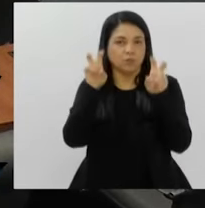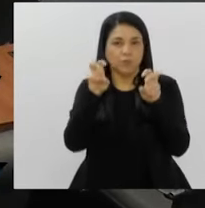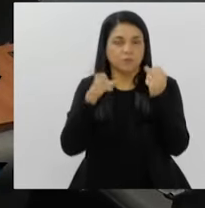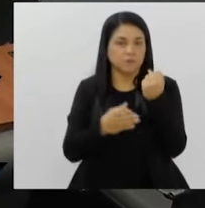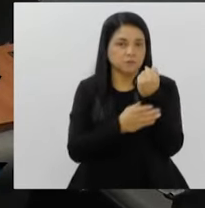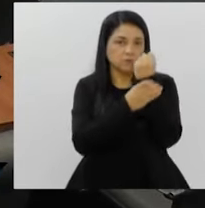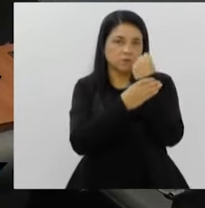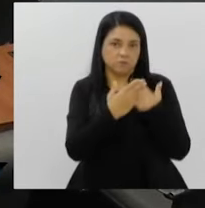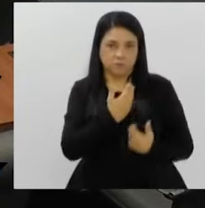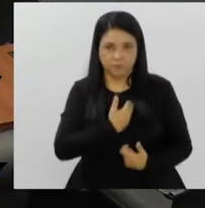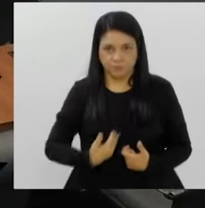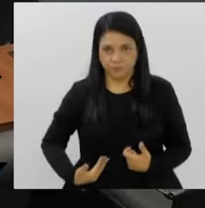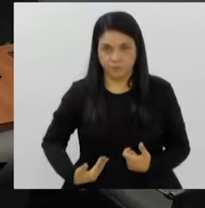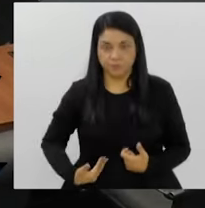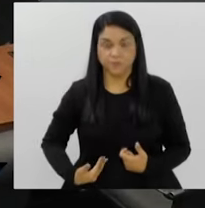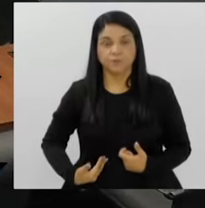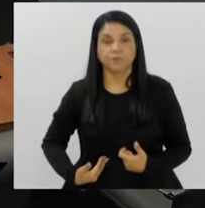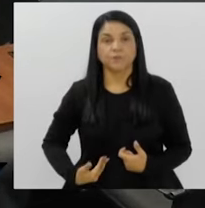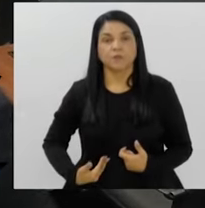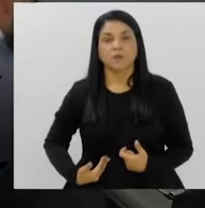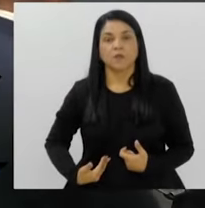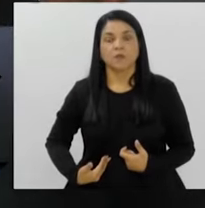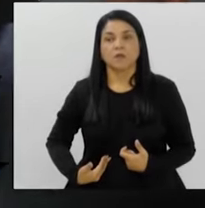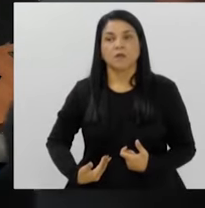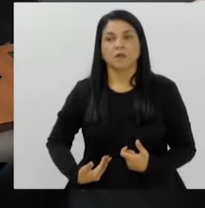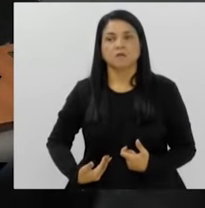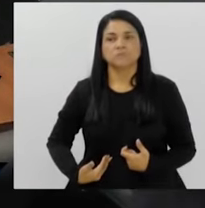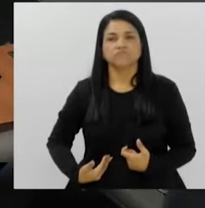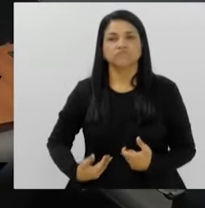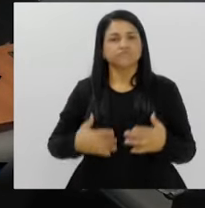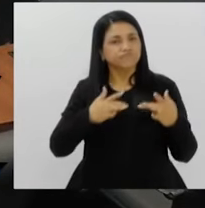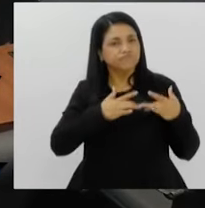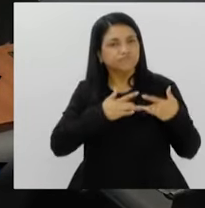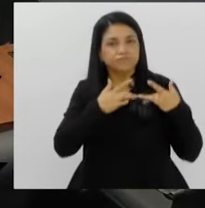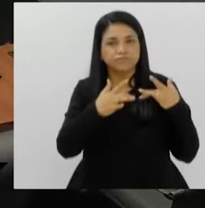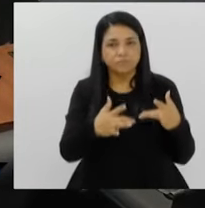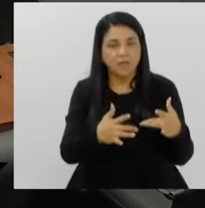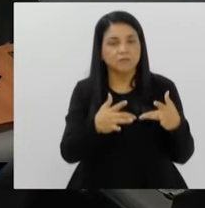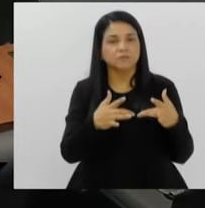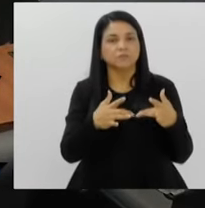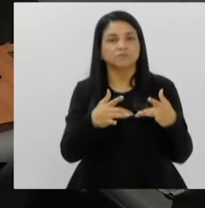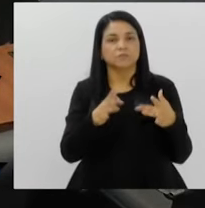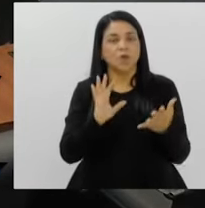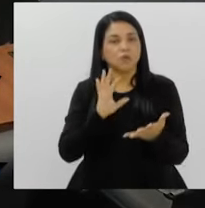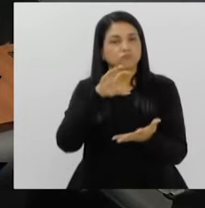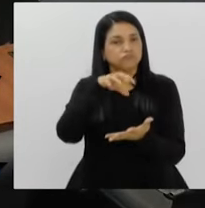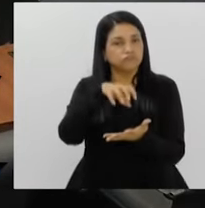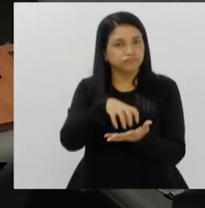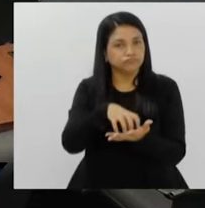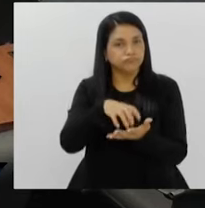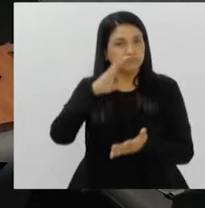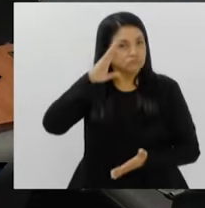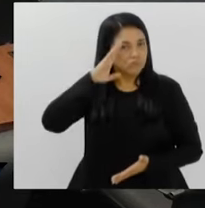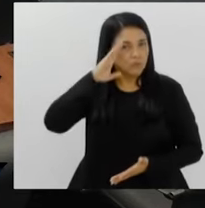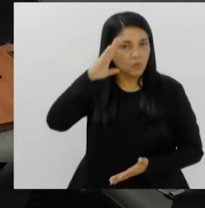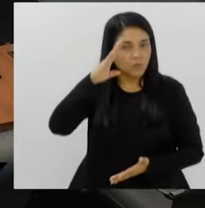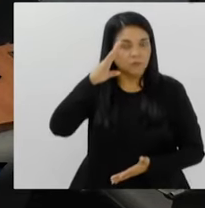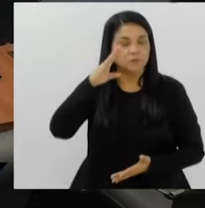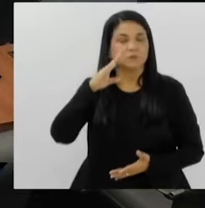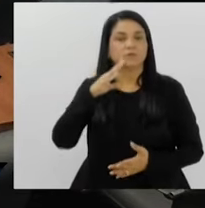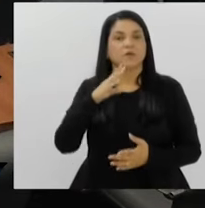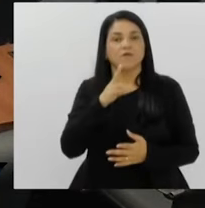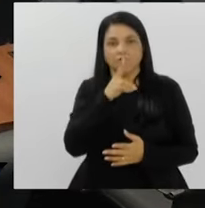segurança pública e fazer aqui um gesto de solidariedade aos comandos das forças policiais do